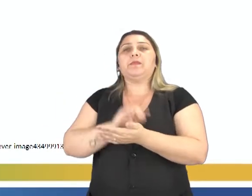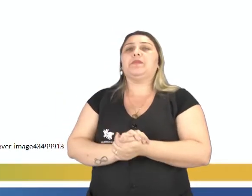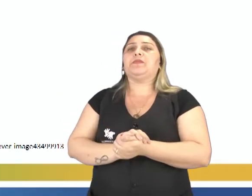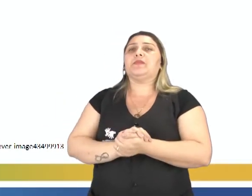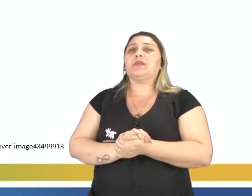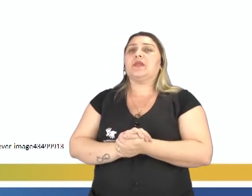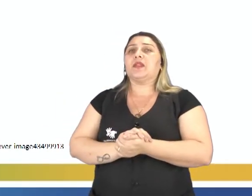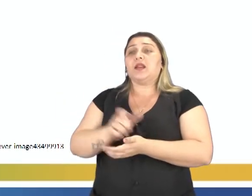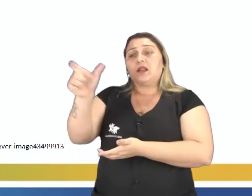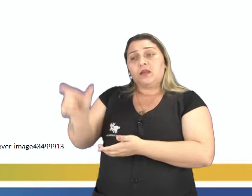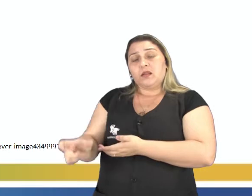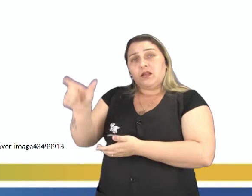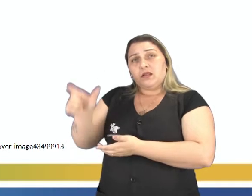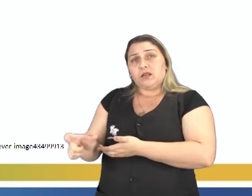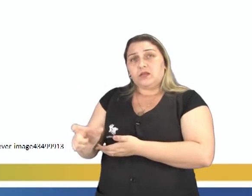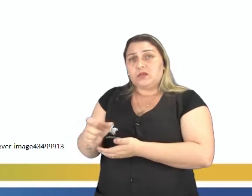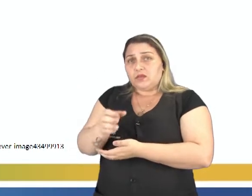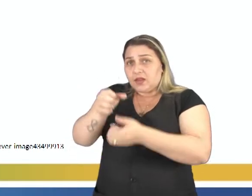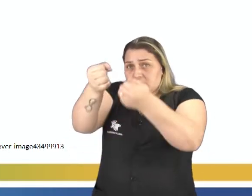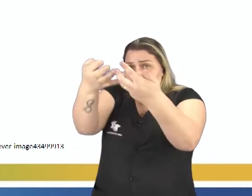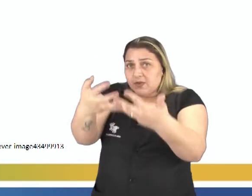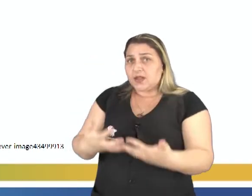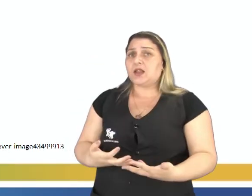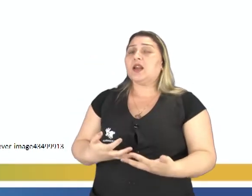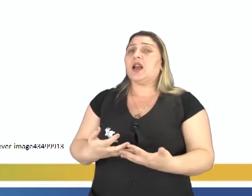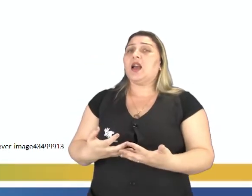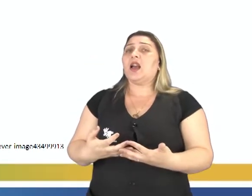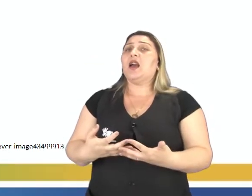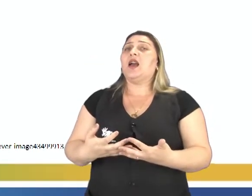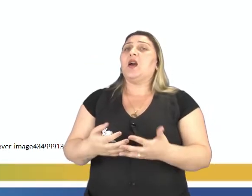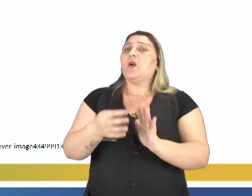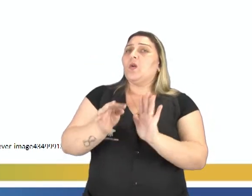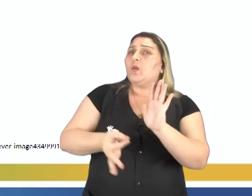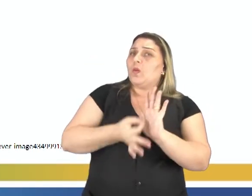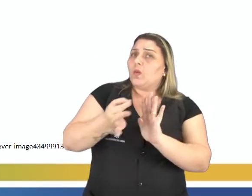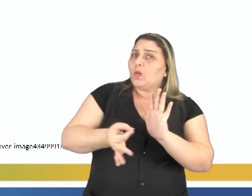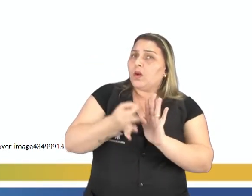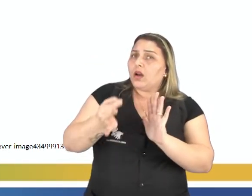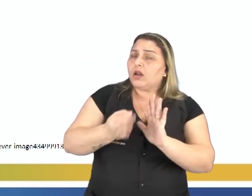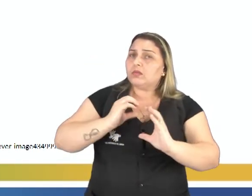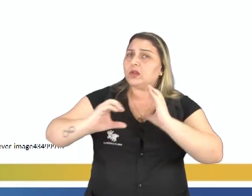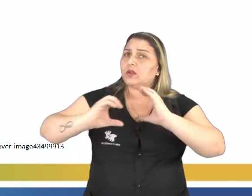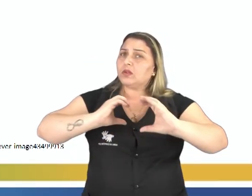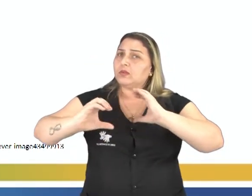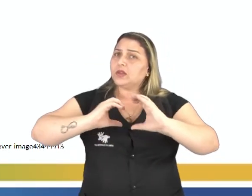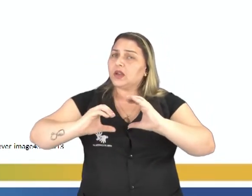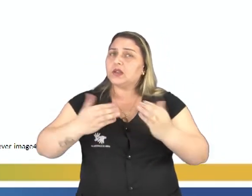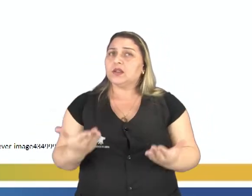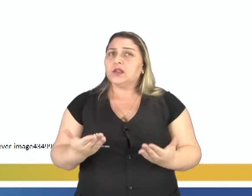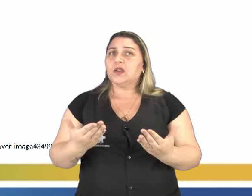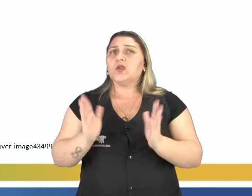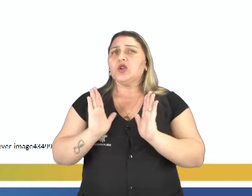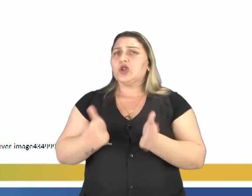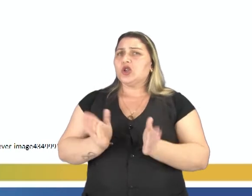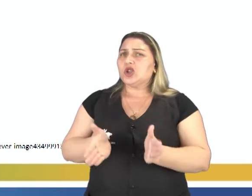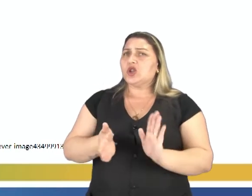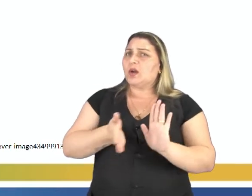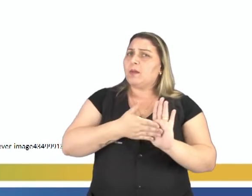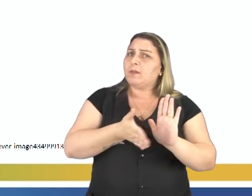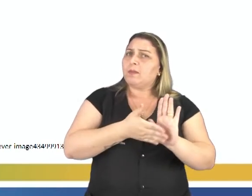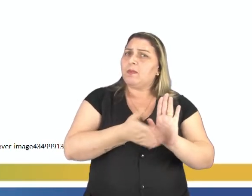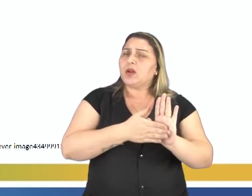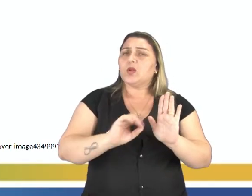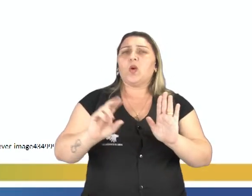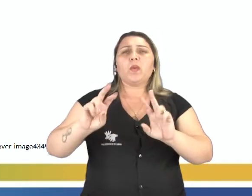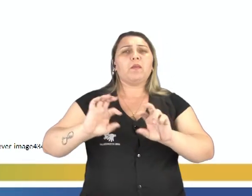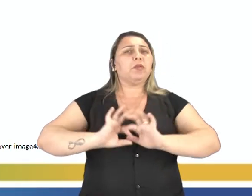dissertará. Para isso, o artigo será feito para o meio de comunicação. Já existe uma pauta definida ou é um tema livre